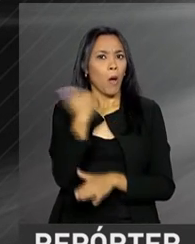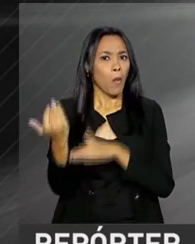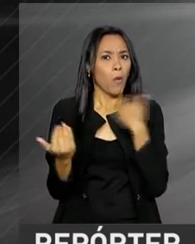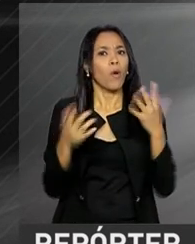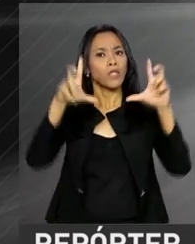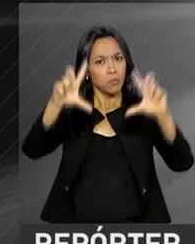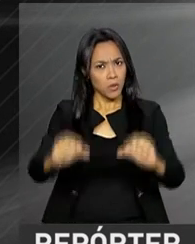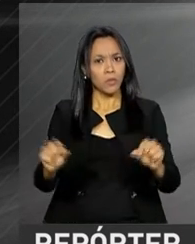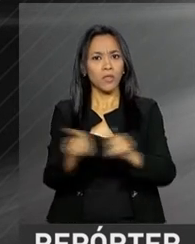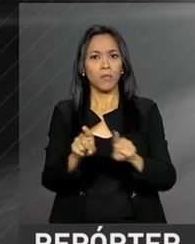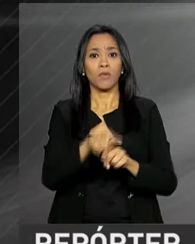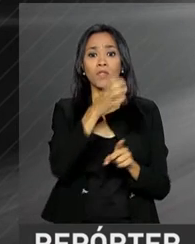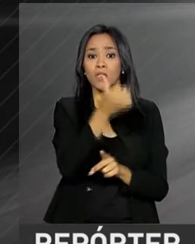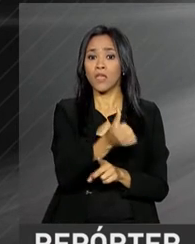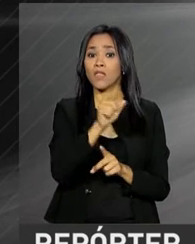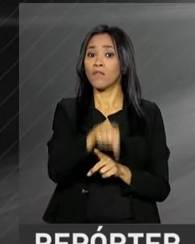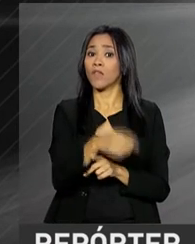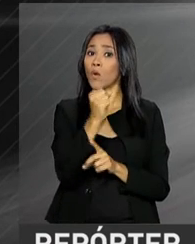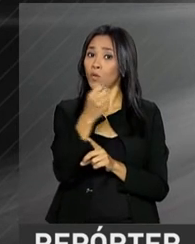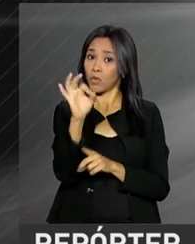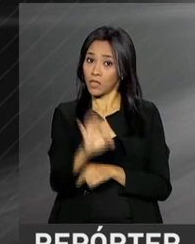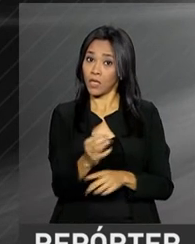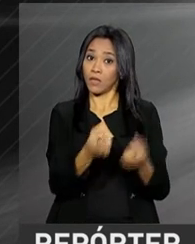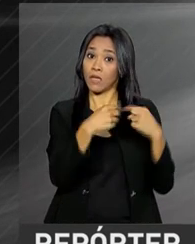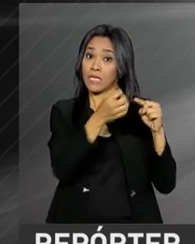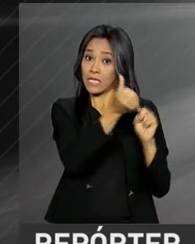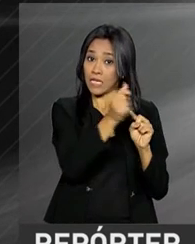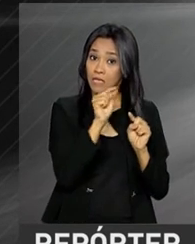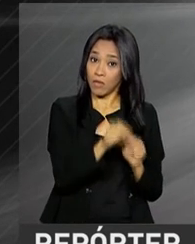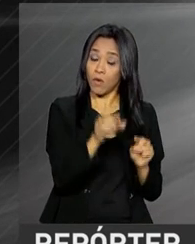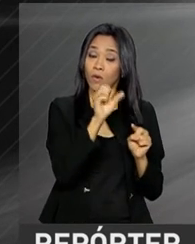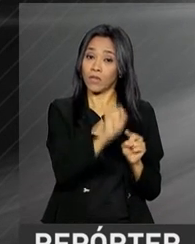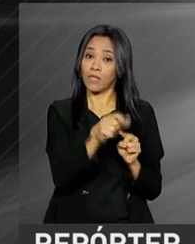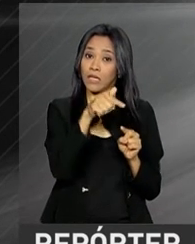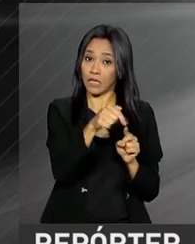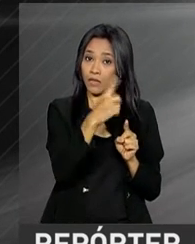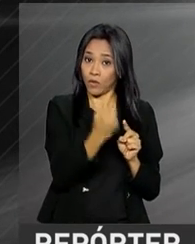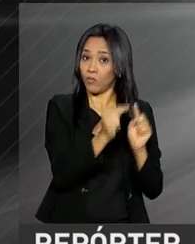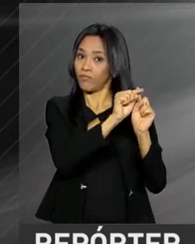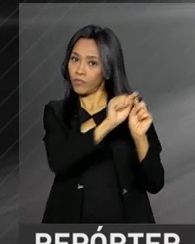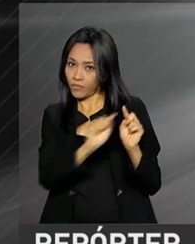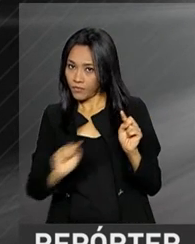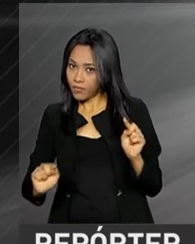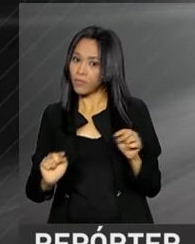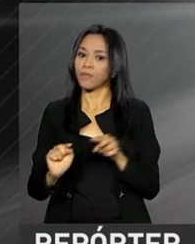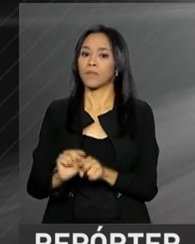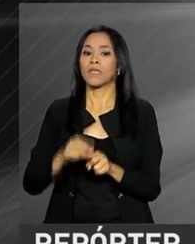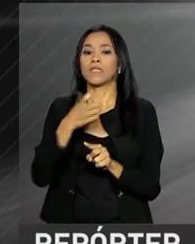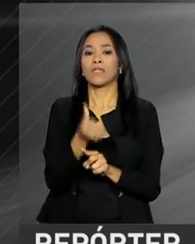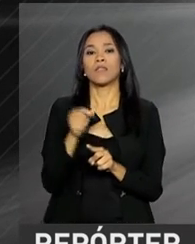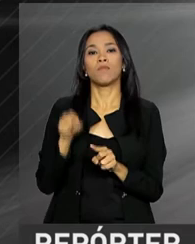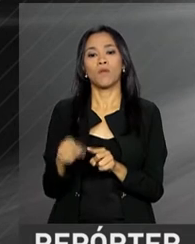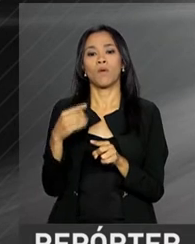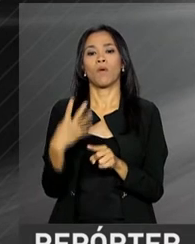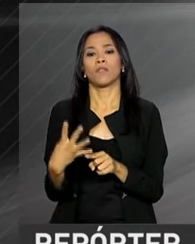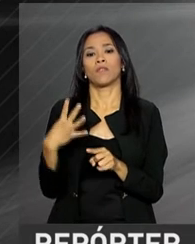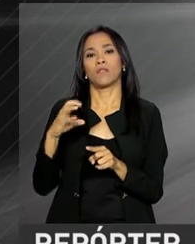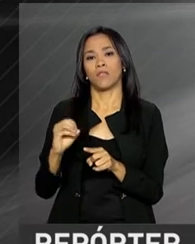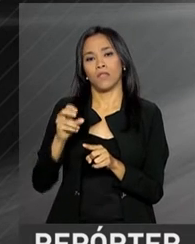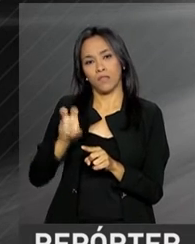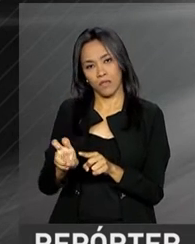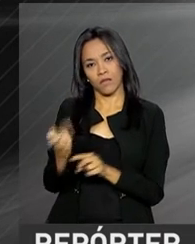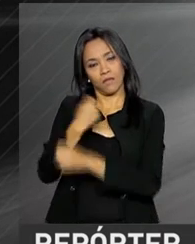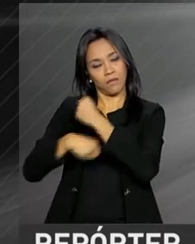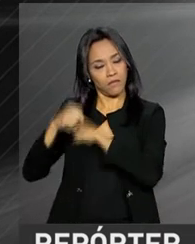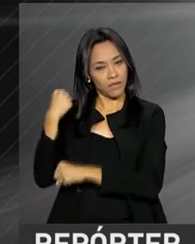6,8 por cento saindo de seis mil oitocentos e setenta e uma em 2015 para 6405 no ano